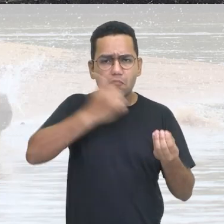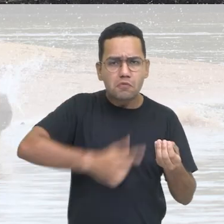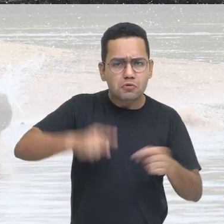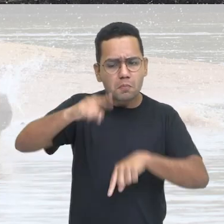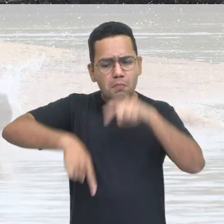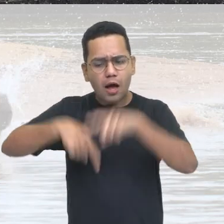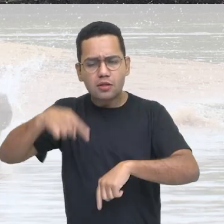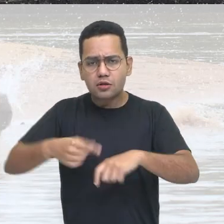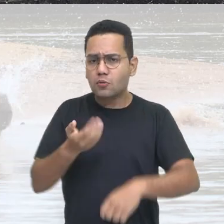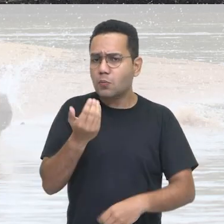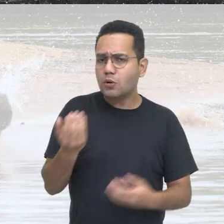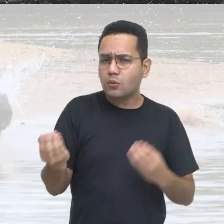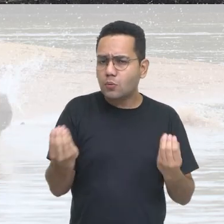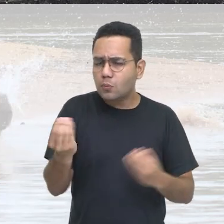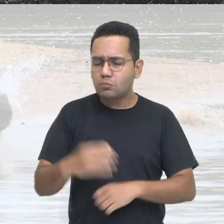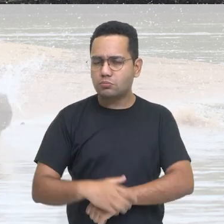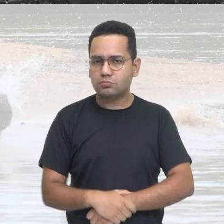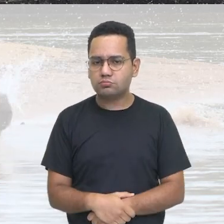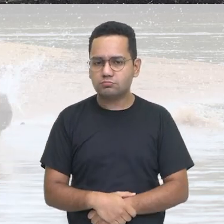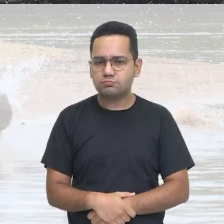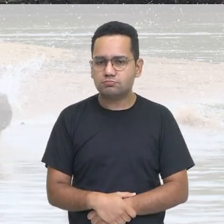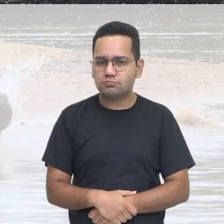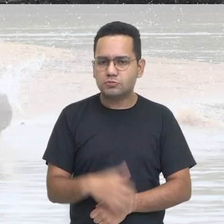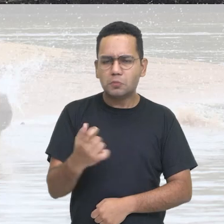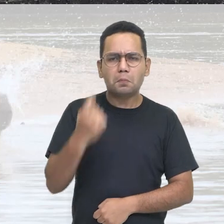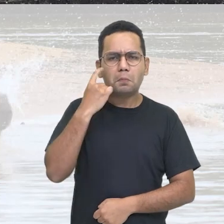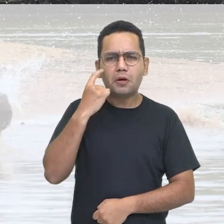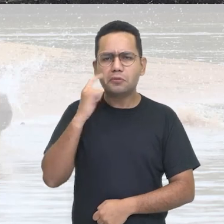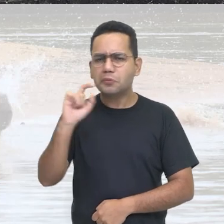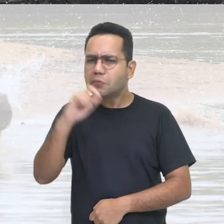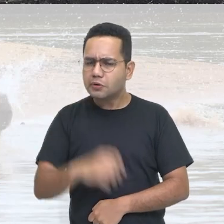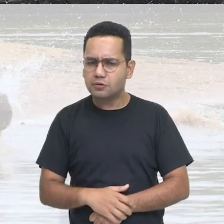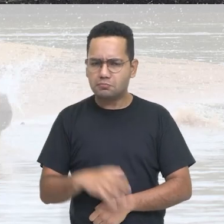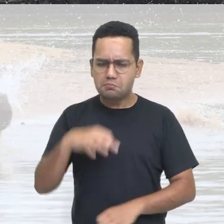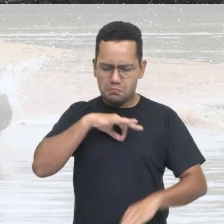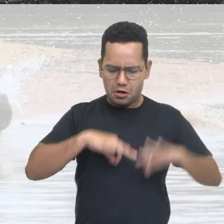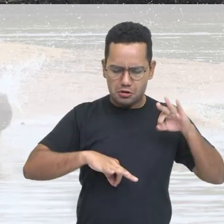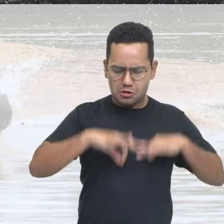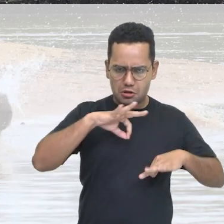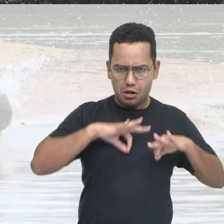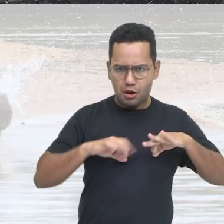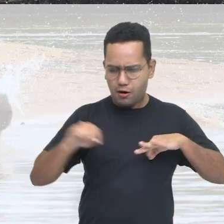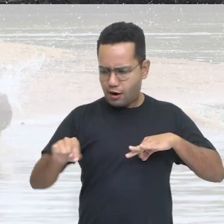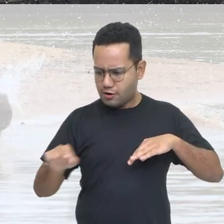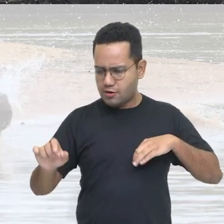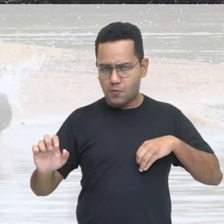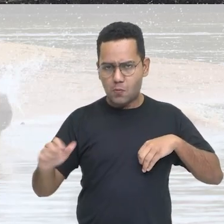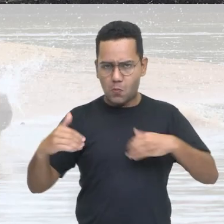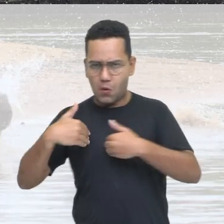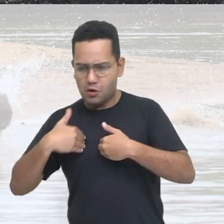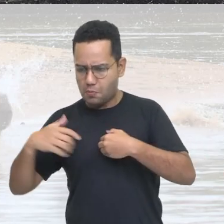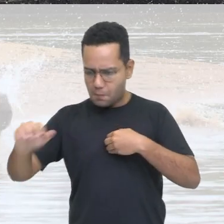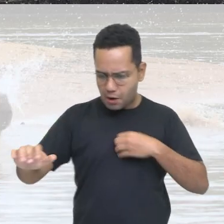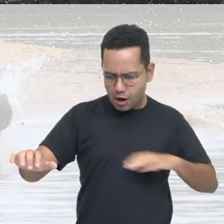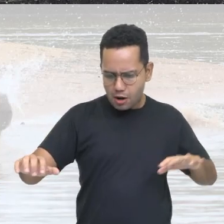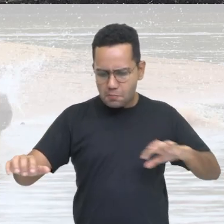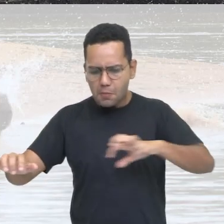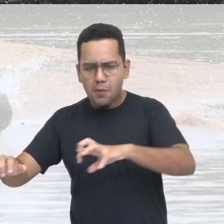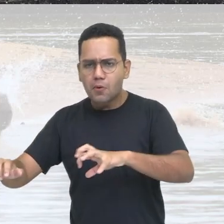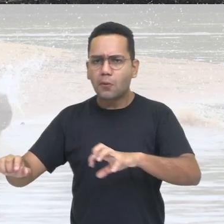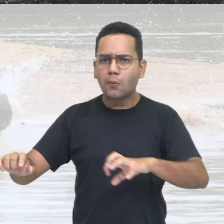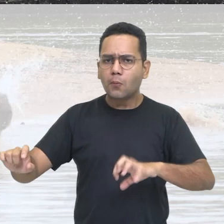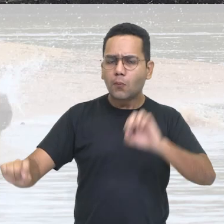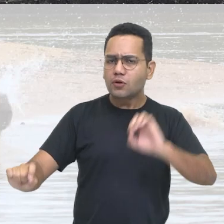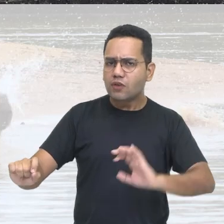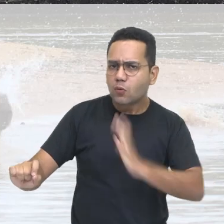exemplo que que você acha aqui que essa onça tá com uma intenção aqui em relação a essa capivara o que que